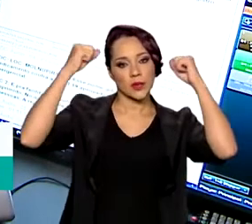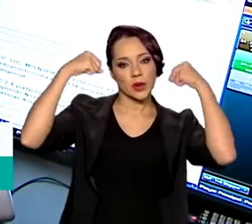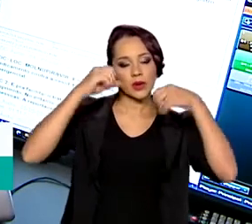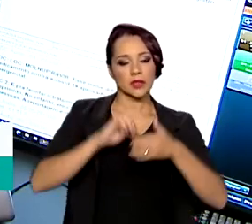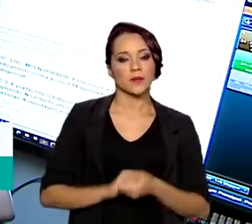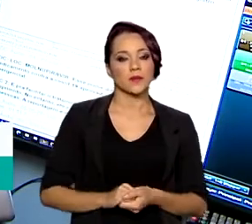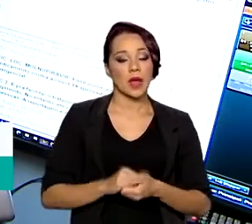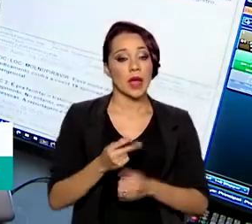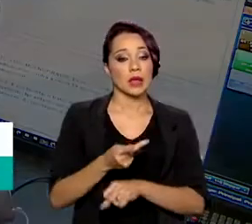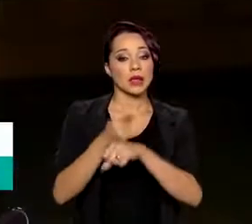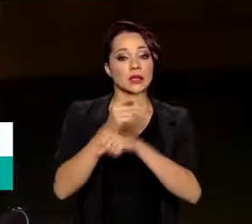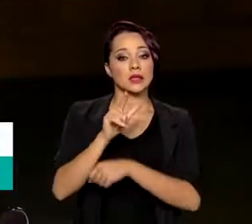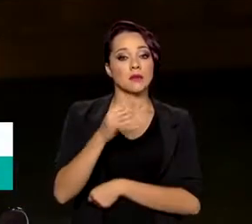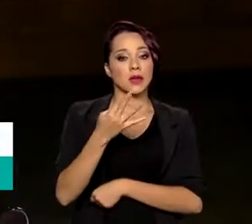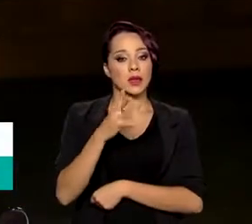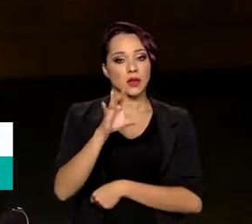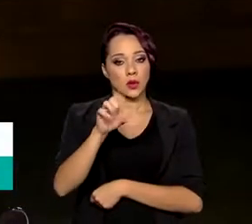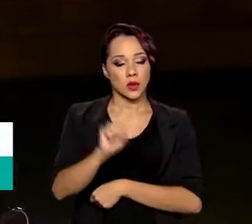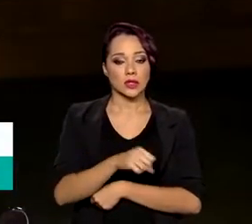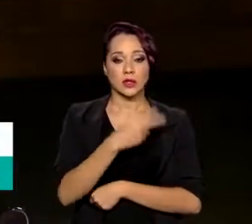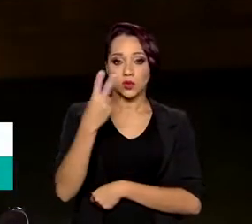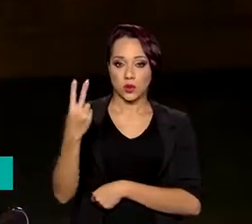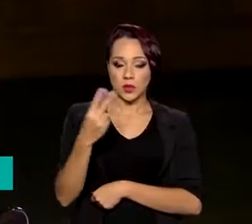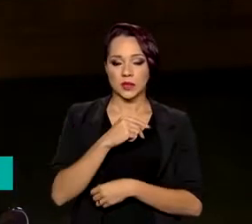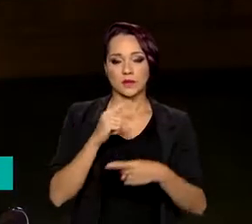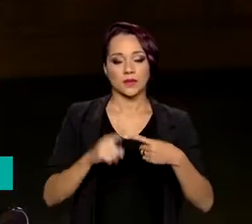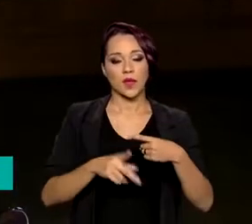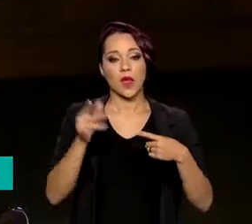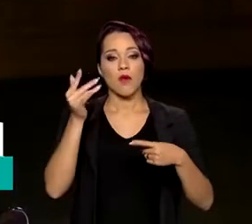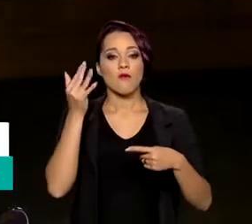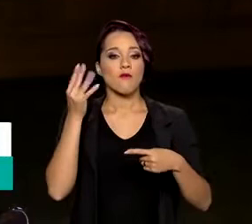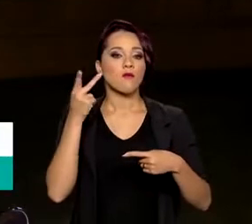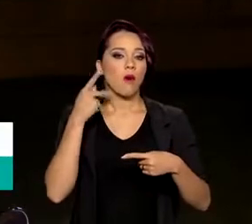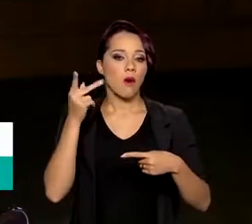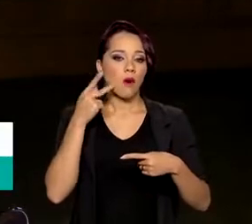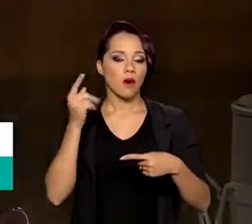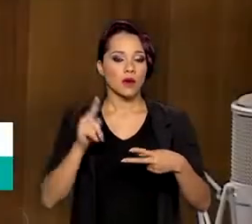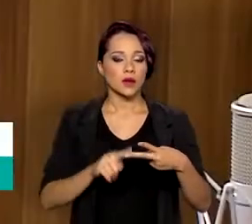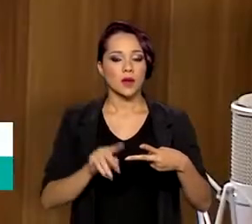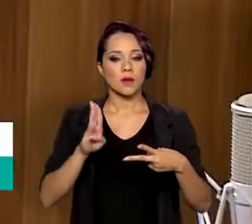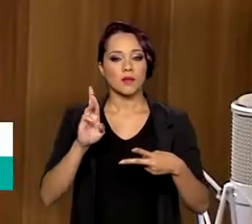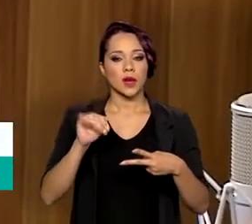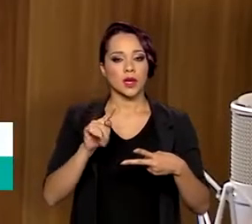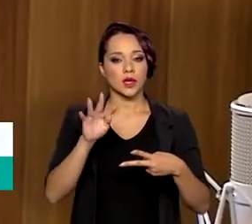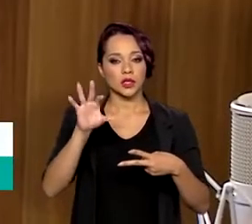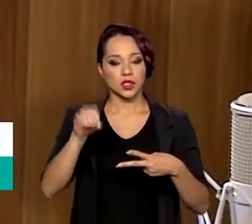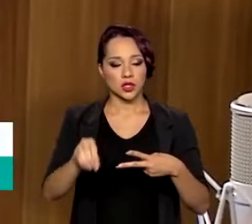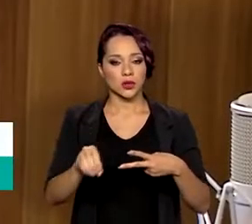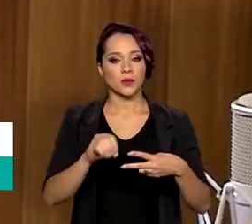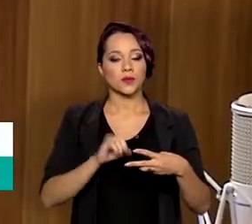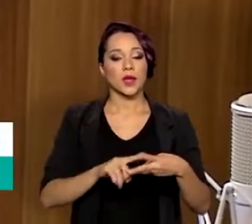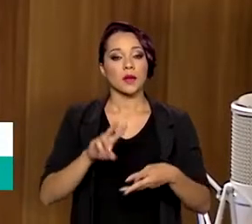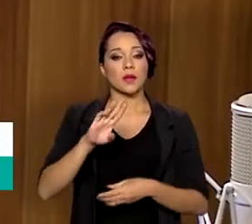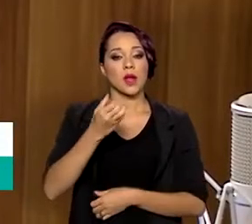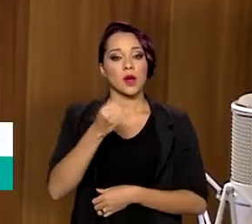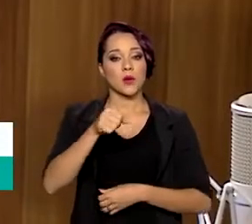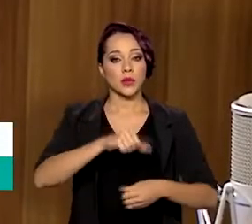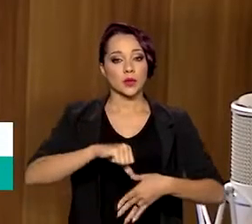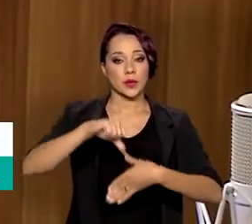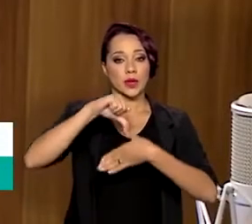Taça Libertadores da América, 2 partidas, Fortaleza e River Plate, Bragantino e Vélez Sárcio pela Copa